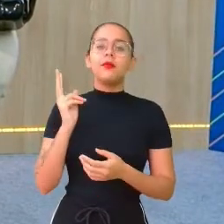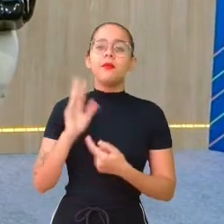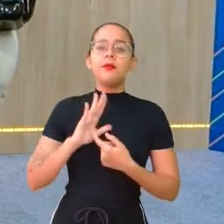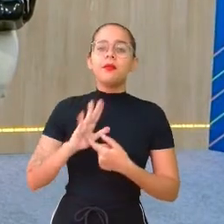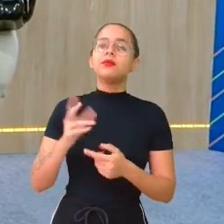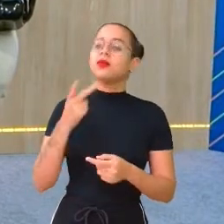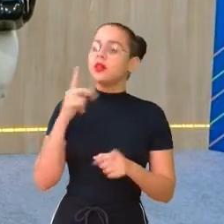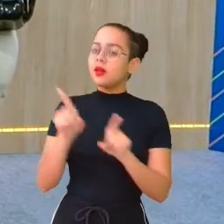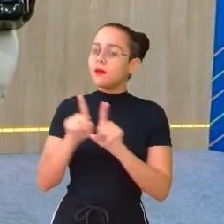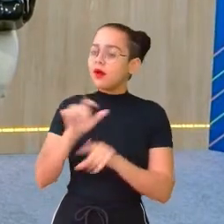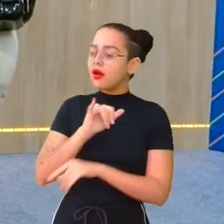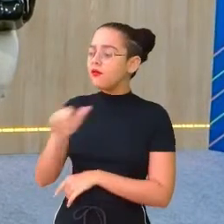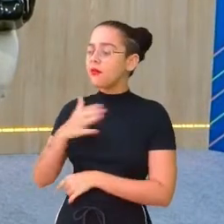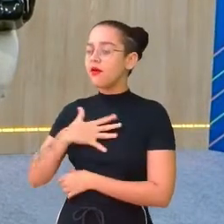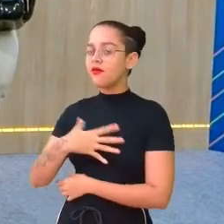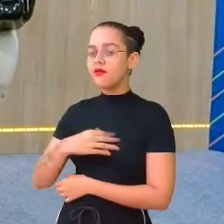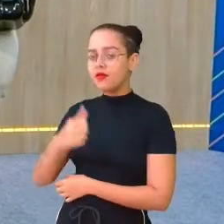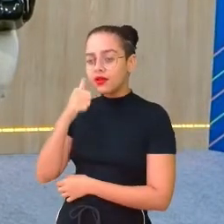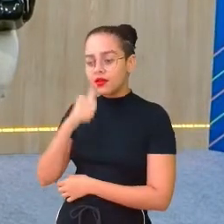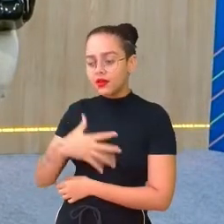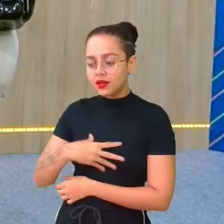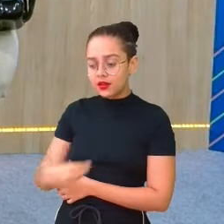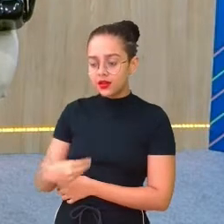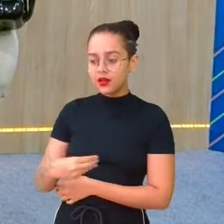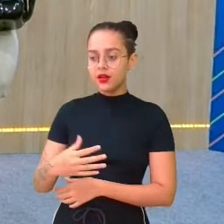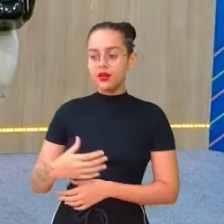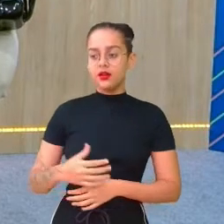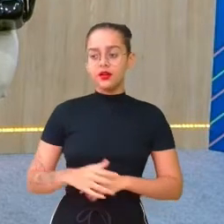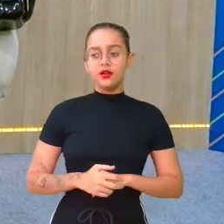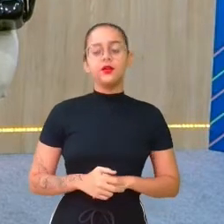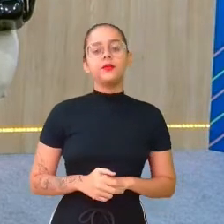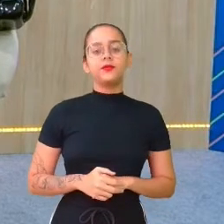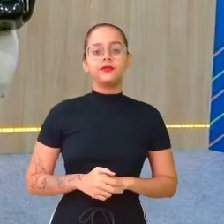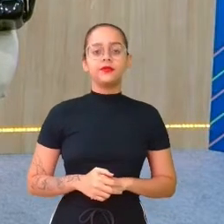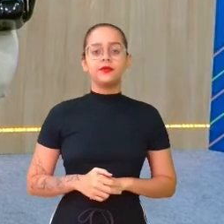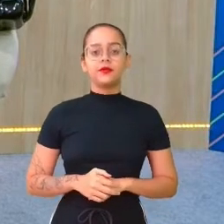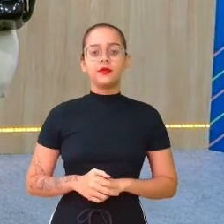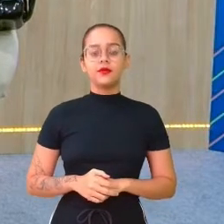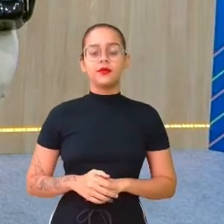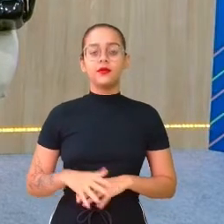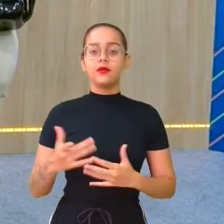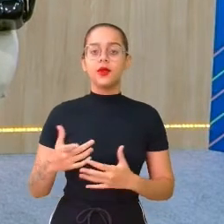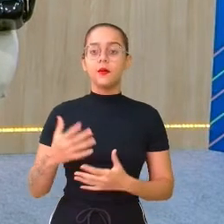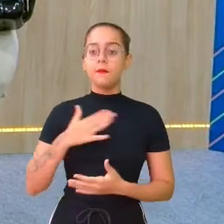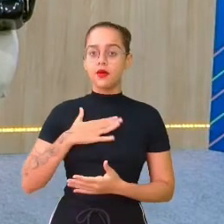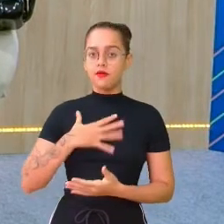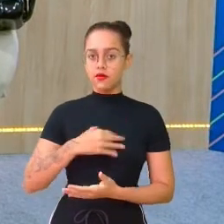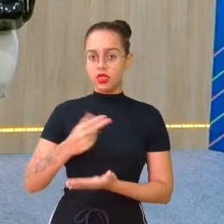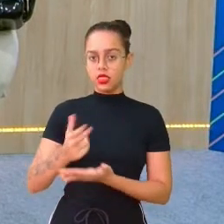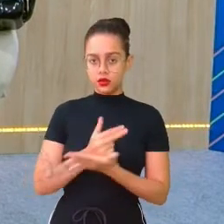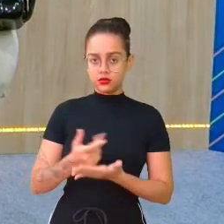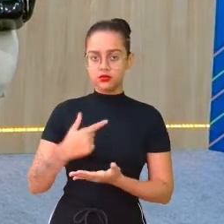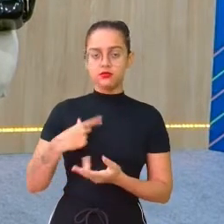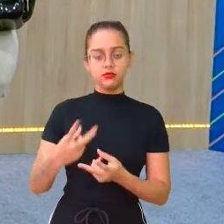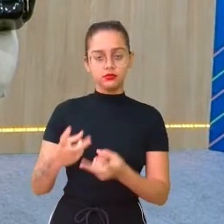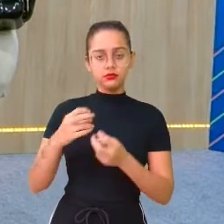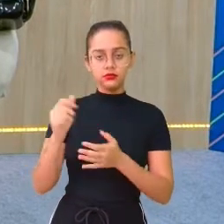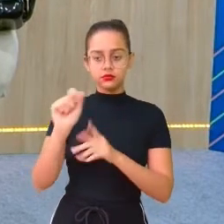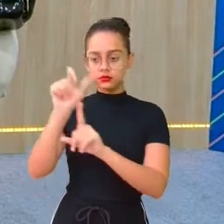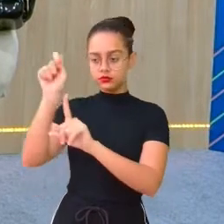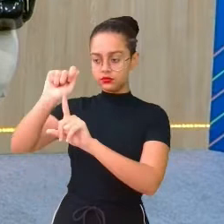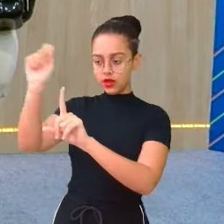muito para minha filha. Minha filha desenha e eu noto isso, que o artista, quando ele tem,